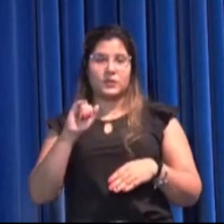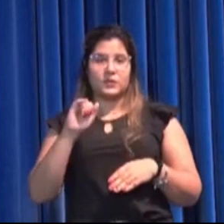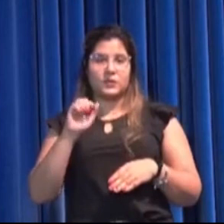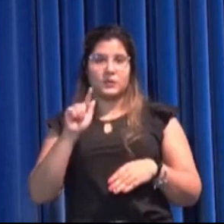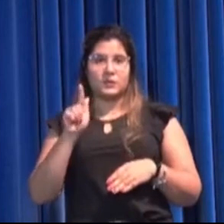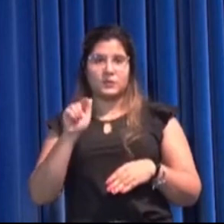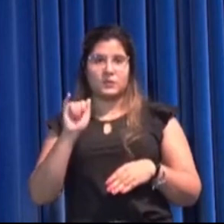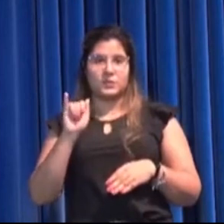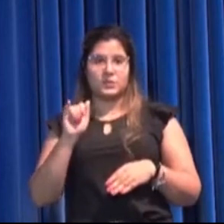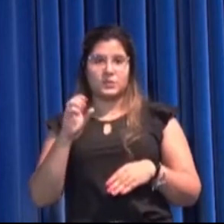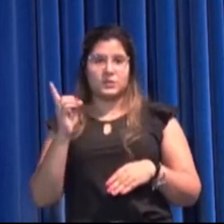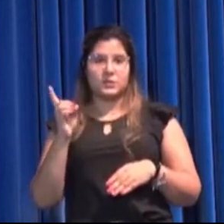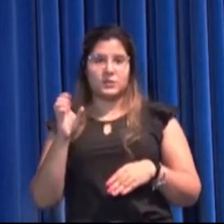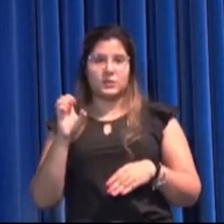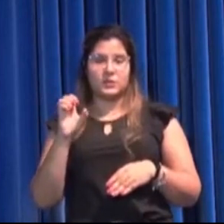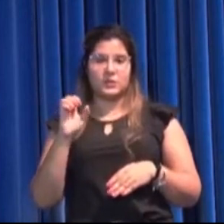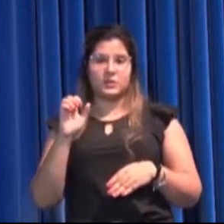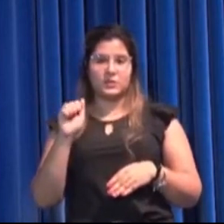para